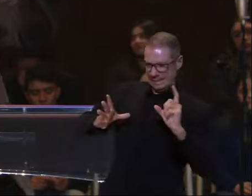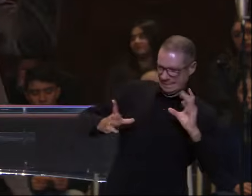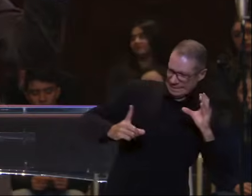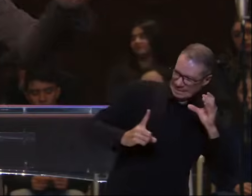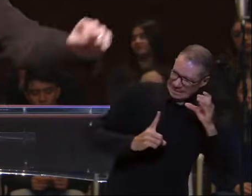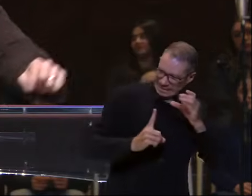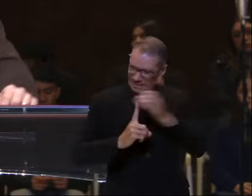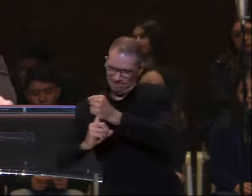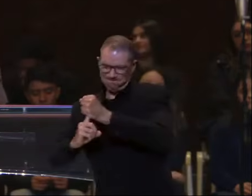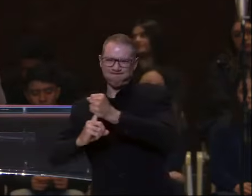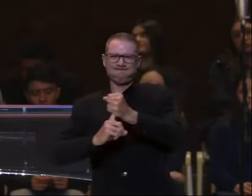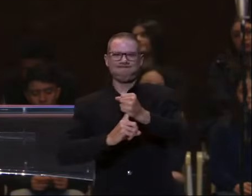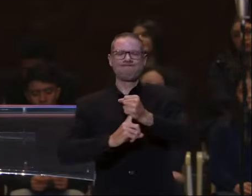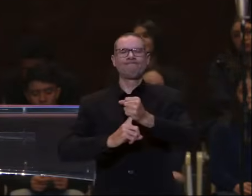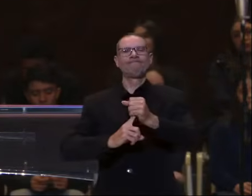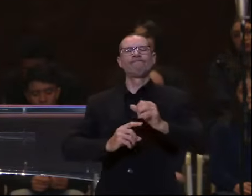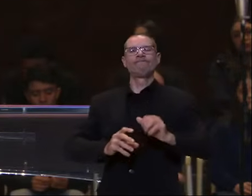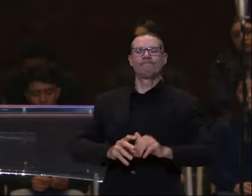e ultrajar.